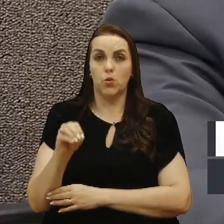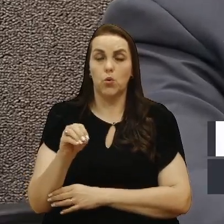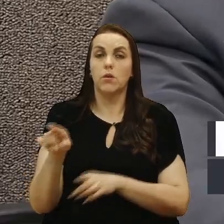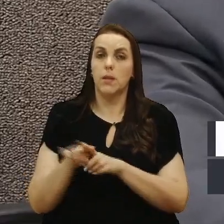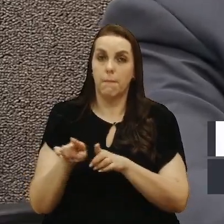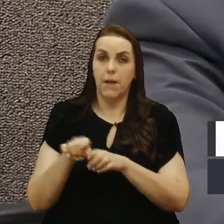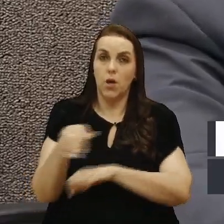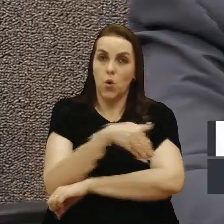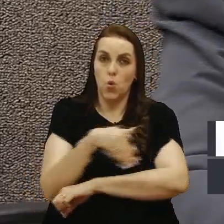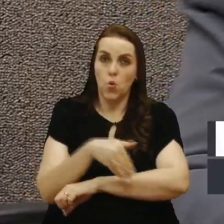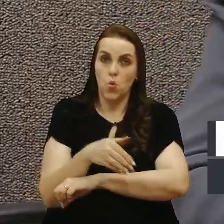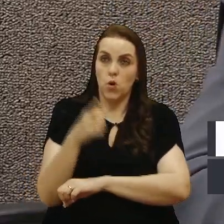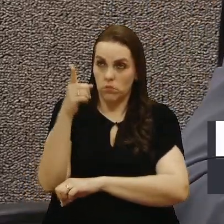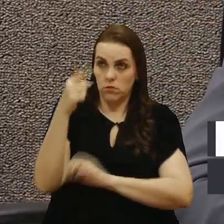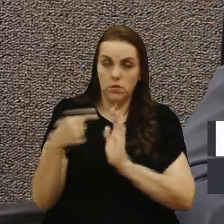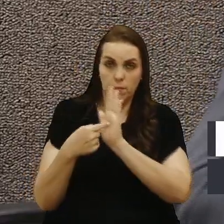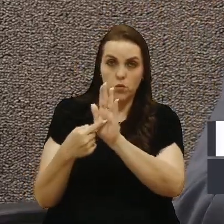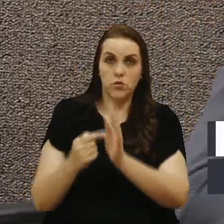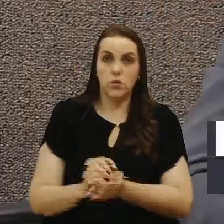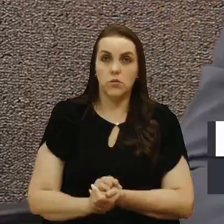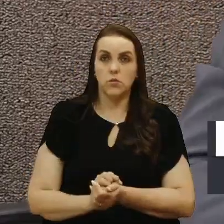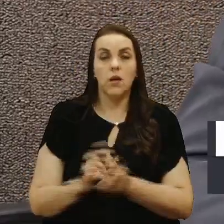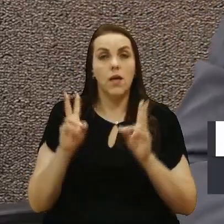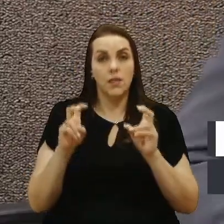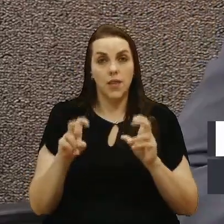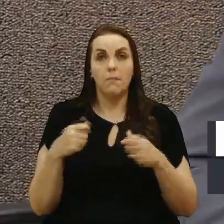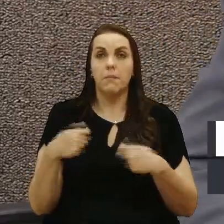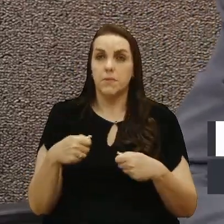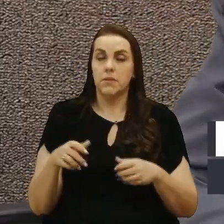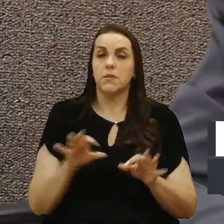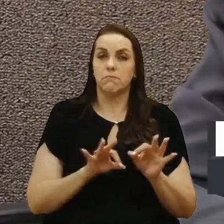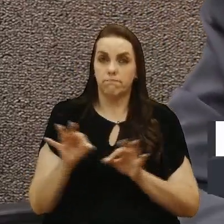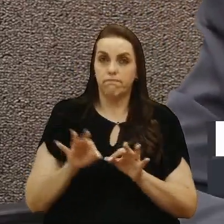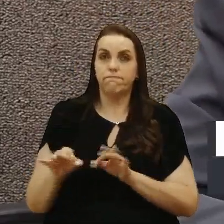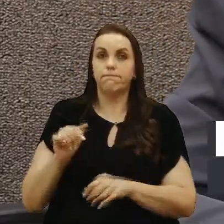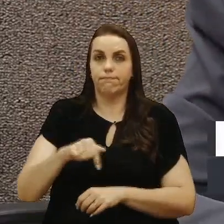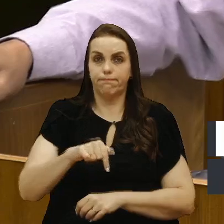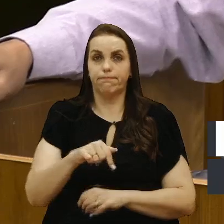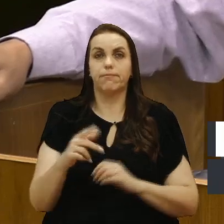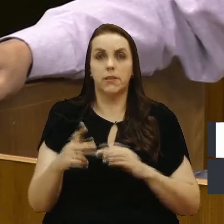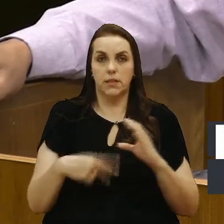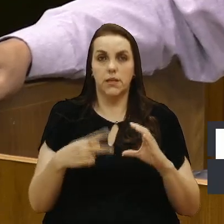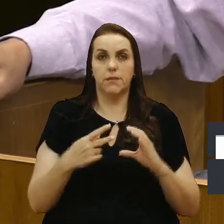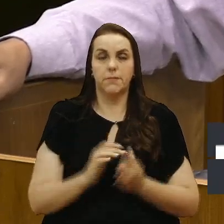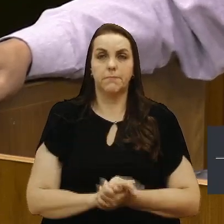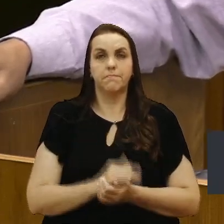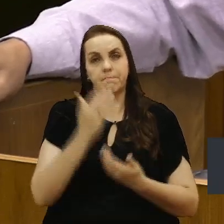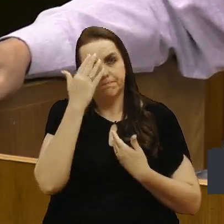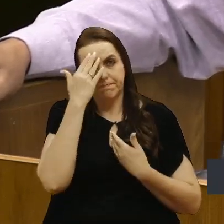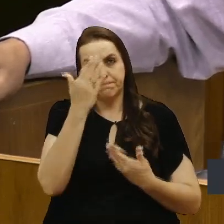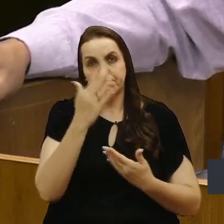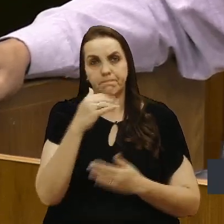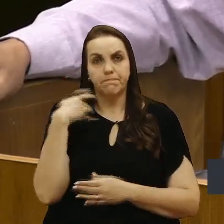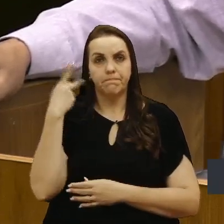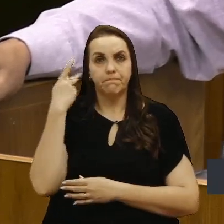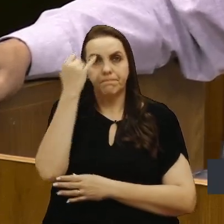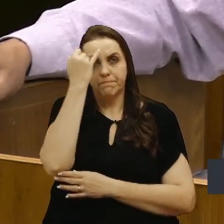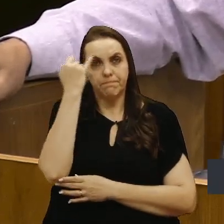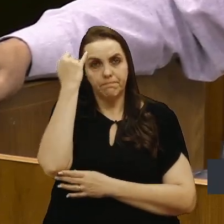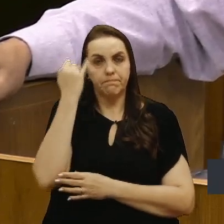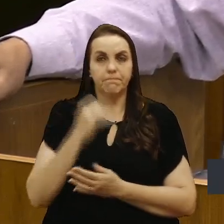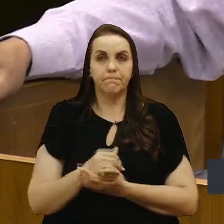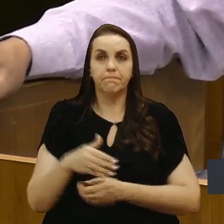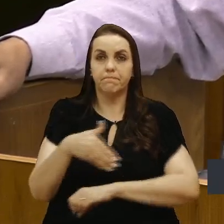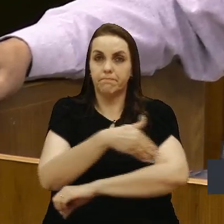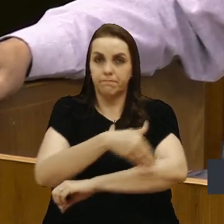mostrando. É um tema que nós precisamos aperfeiçoar muito nessa casa. Obrigado. Obrigado, vereador Zé D'Ambrosio. E essa rua que o